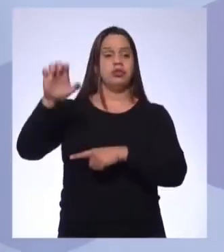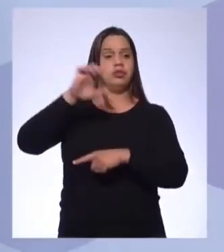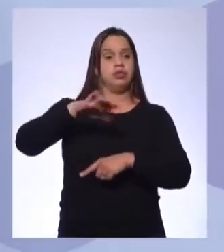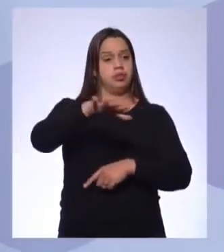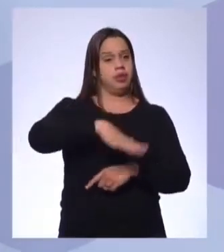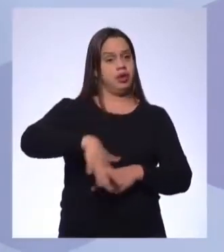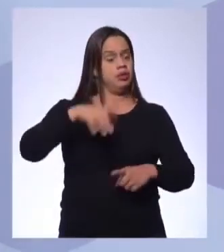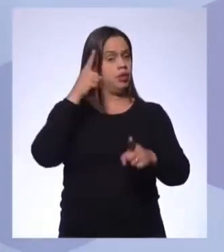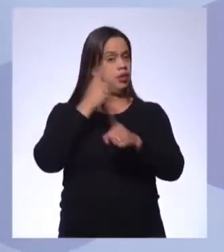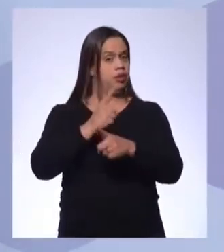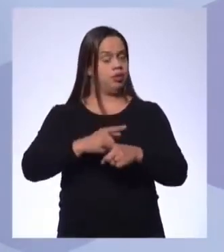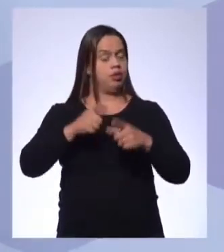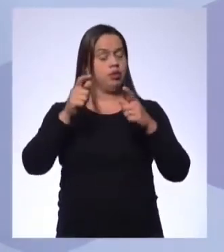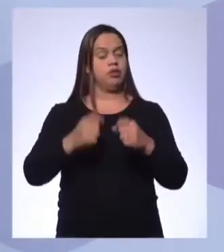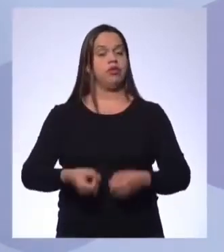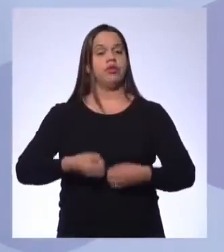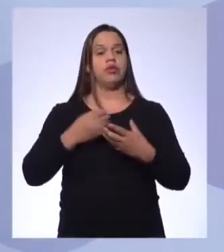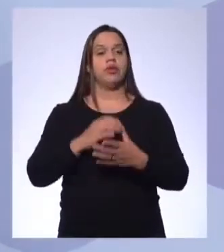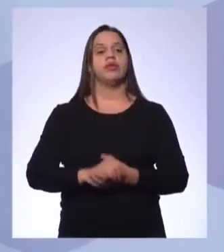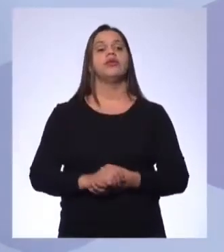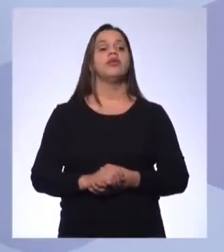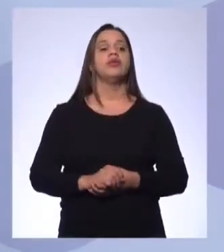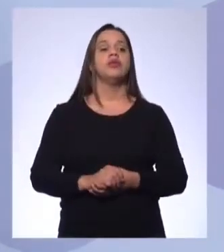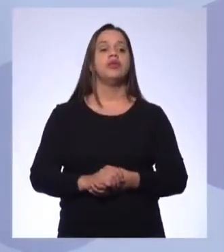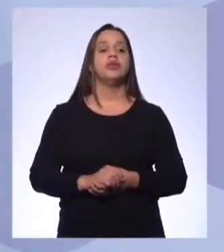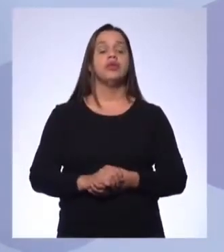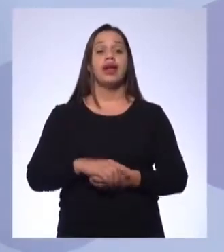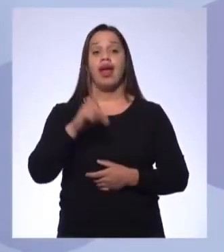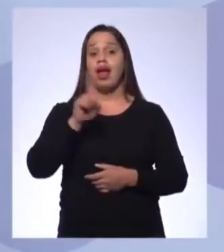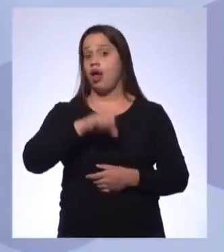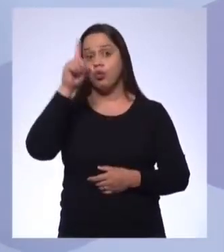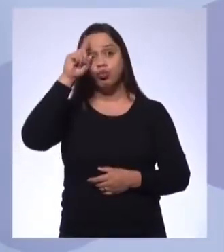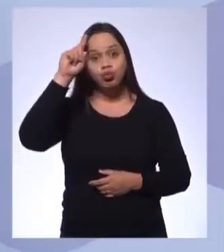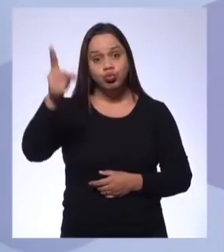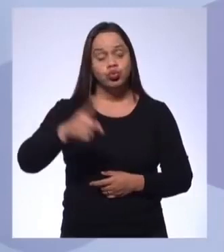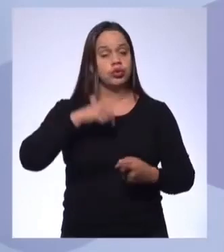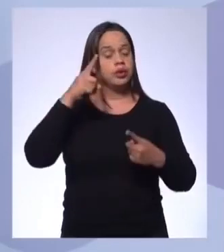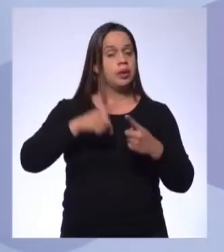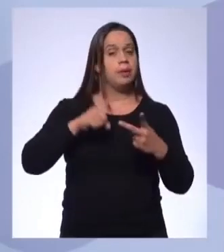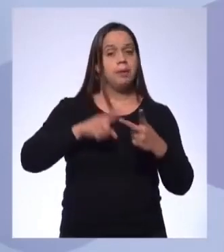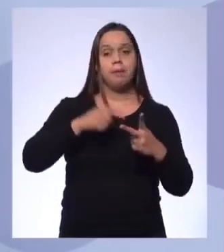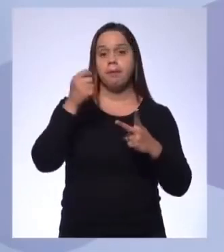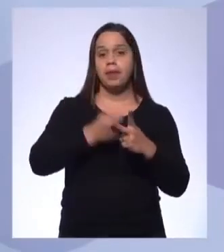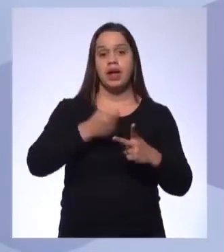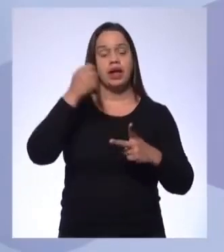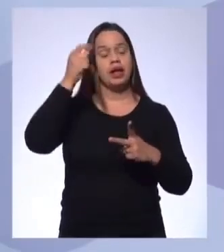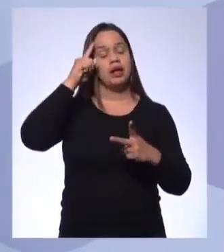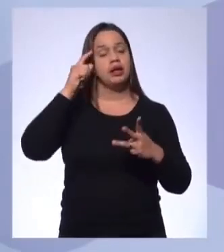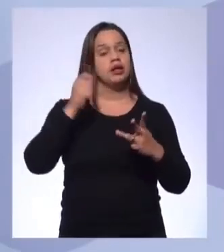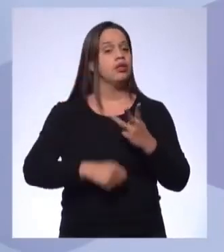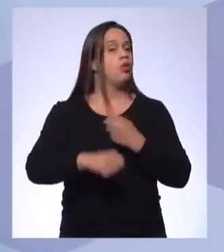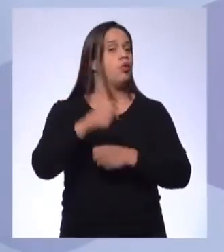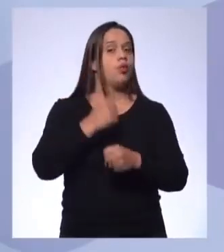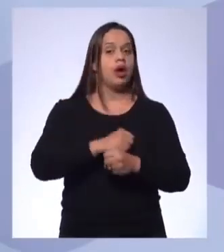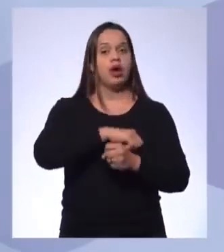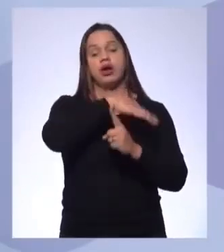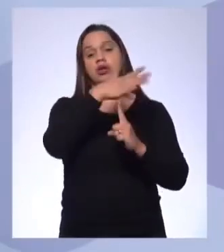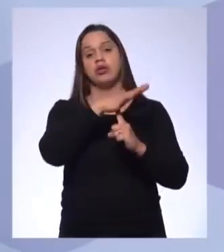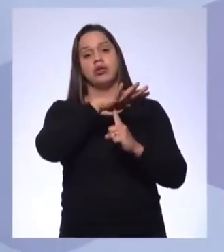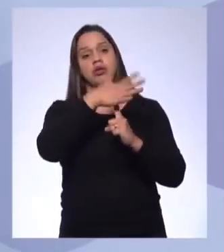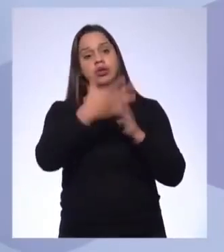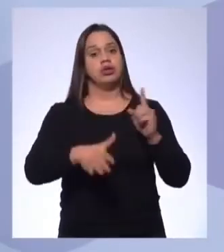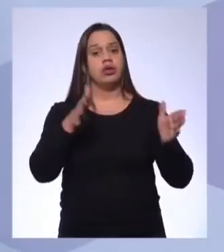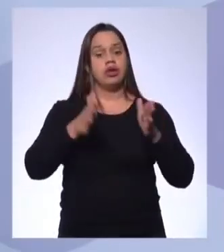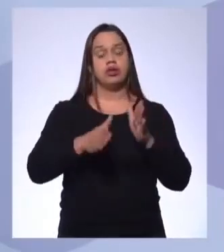na localizar a informação. When, quando, é uma data. Pode ser um mês, um ano, um dia, uma estação do ano. E